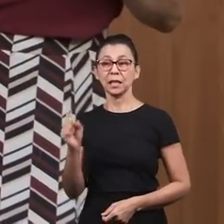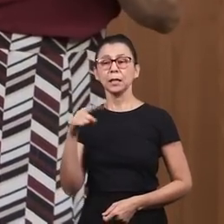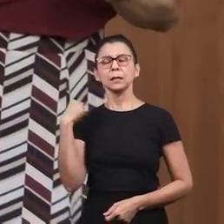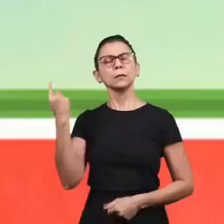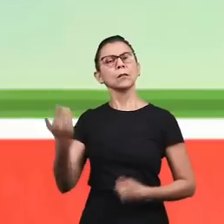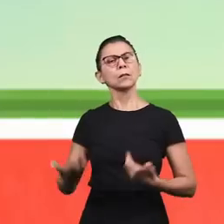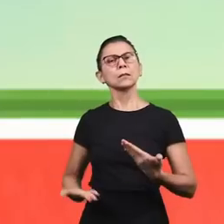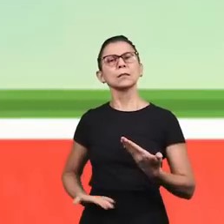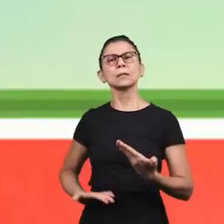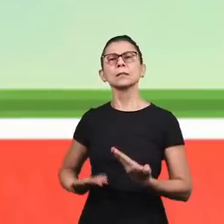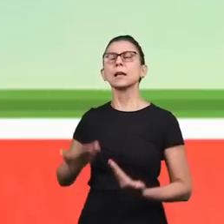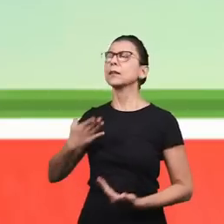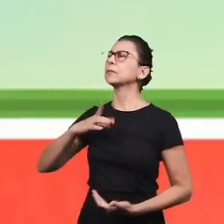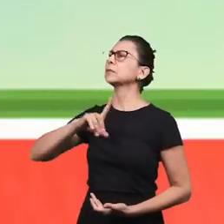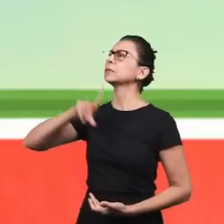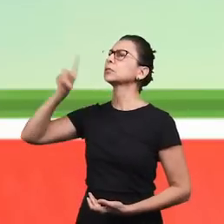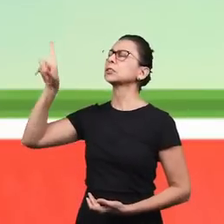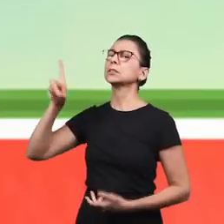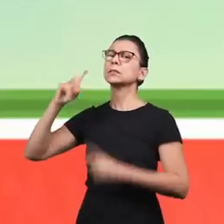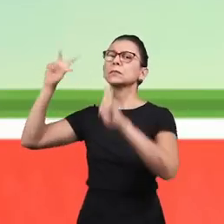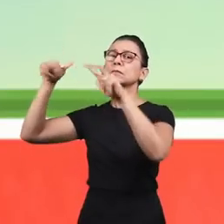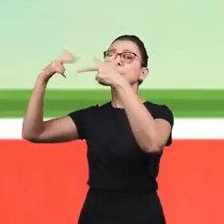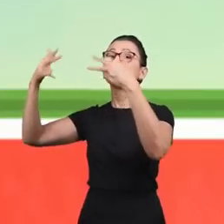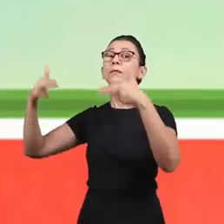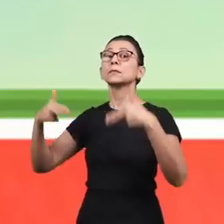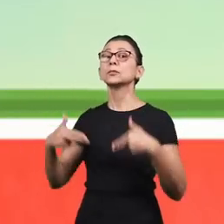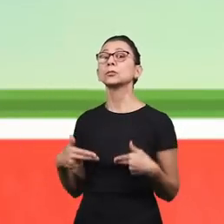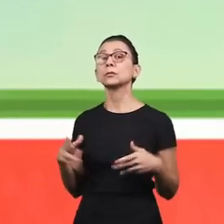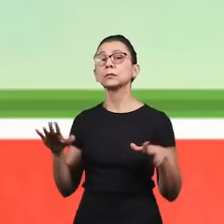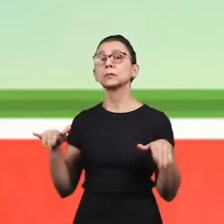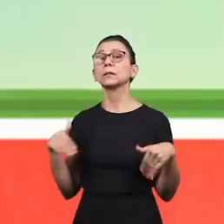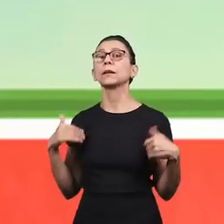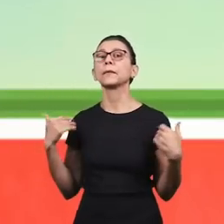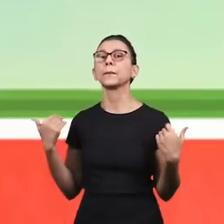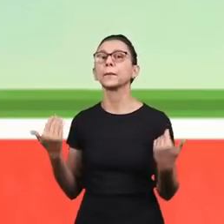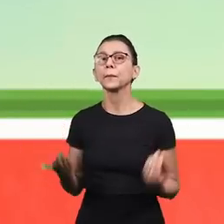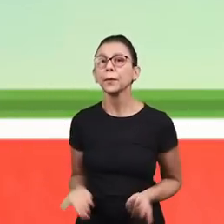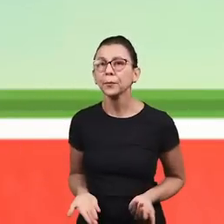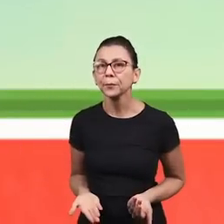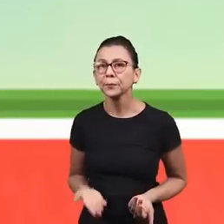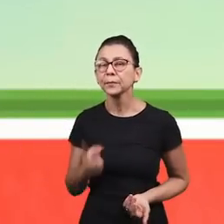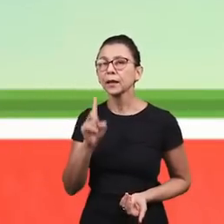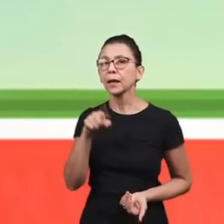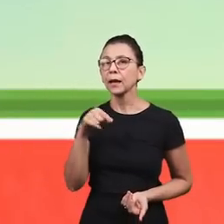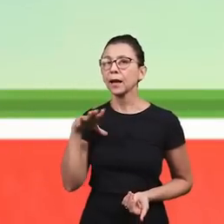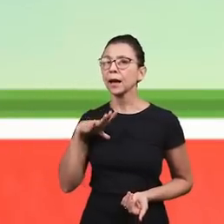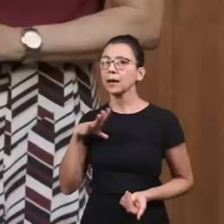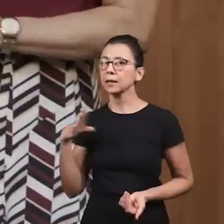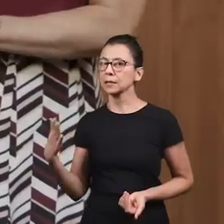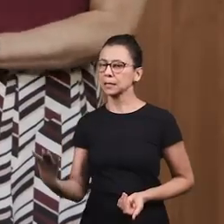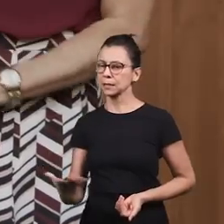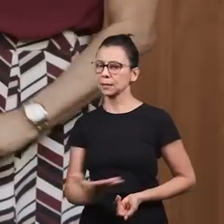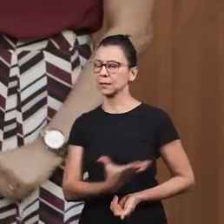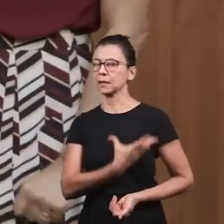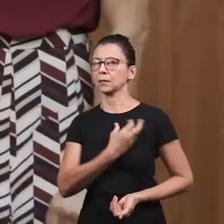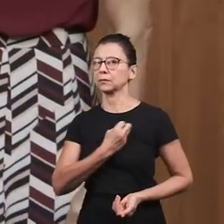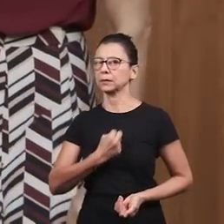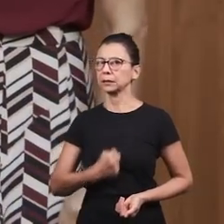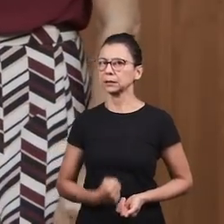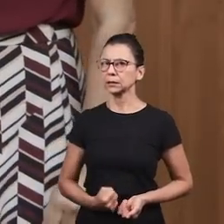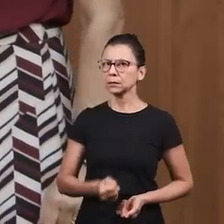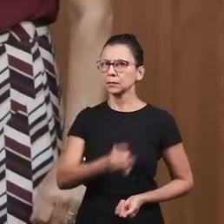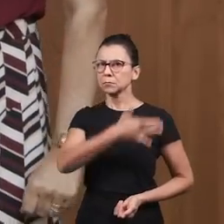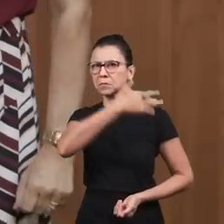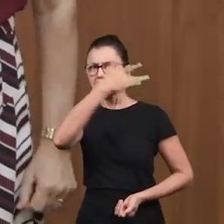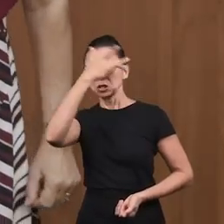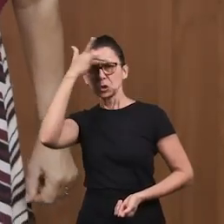O nosso prêmio é alcançarmos a coroa da vida. Mas o atleta,